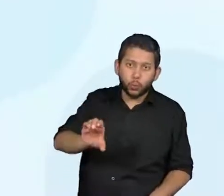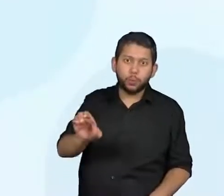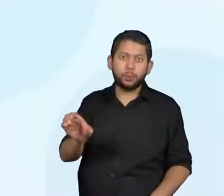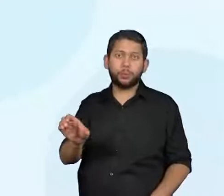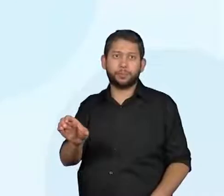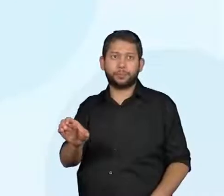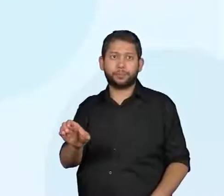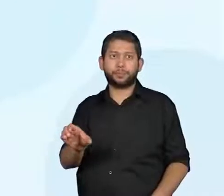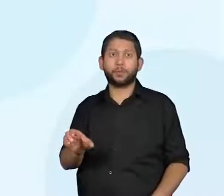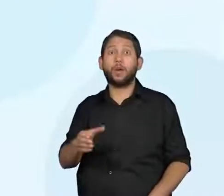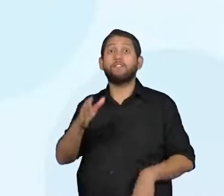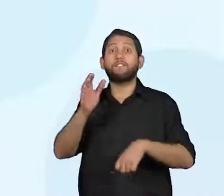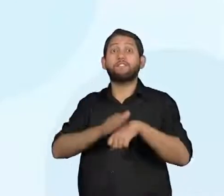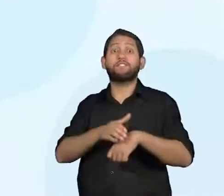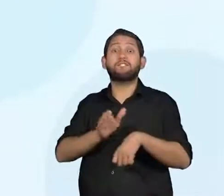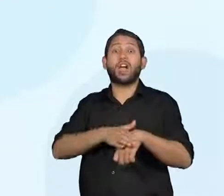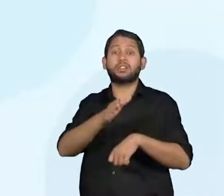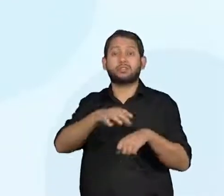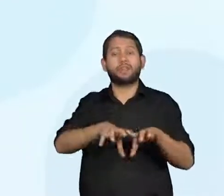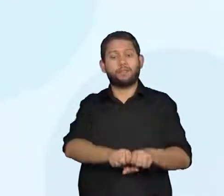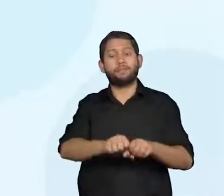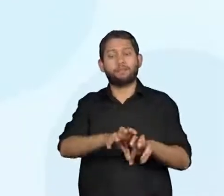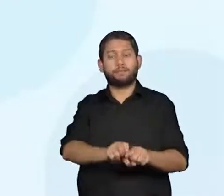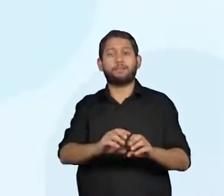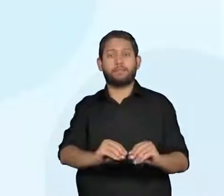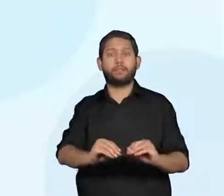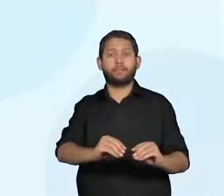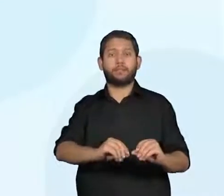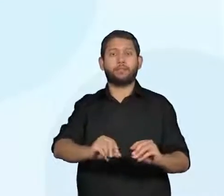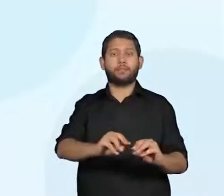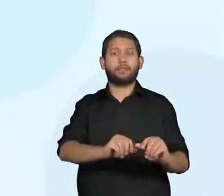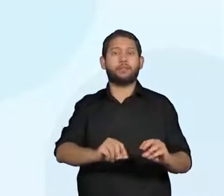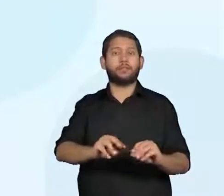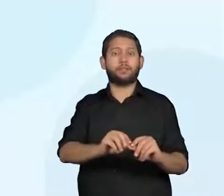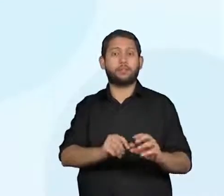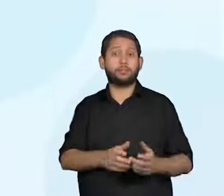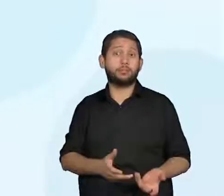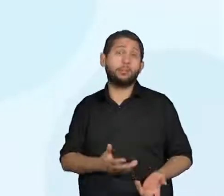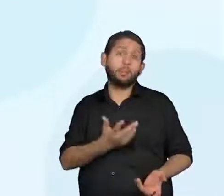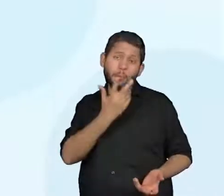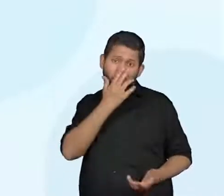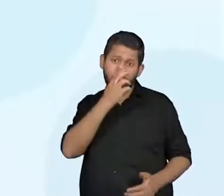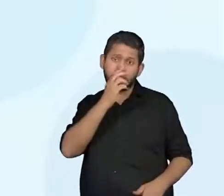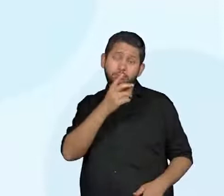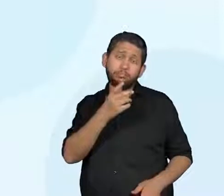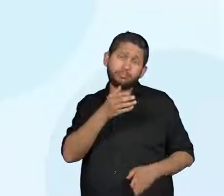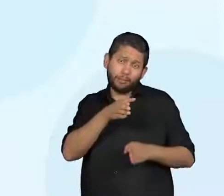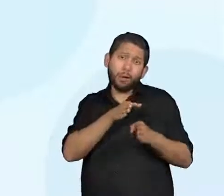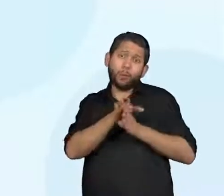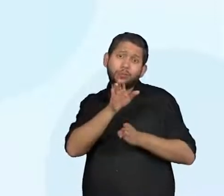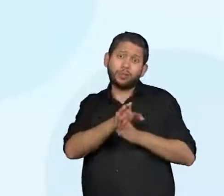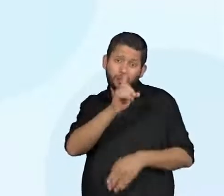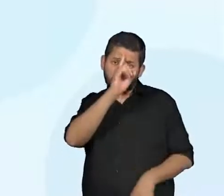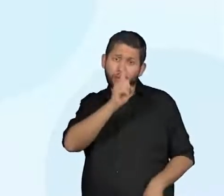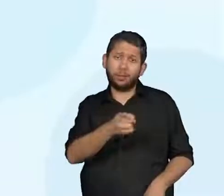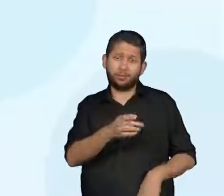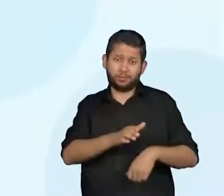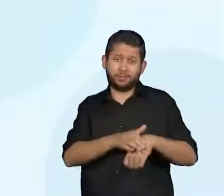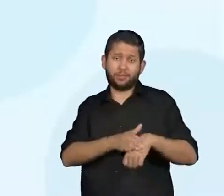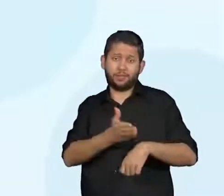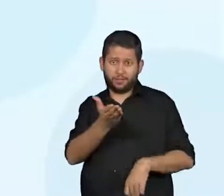ver? Faça uma farofinha. É como se fosse uma ordem mesmo, não é? Eu estou falando, olha,